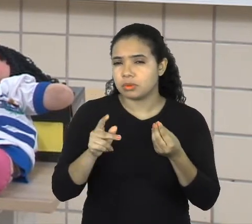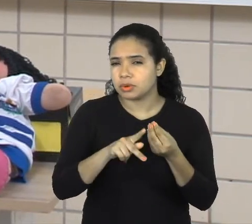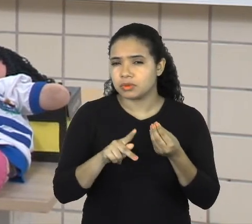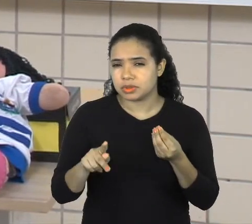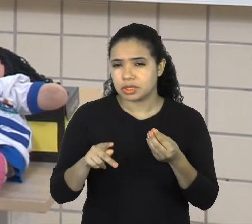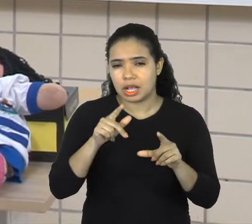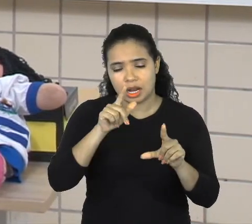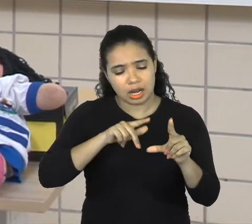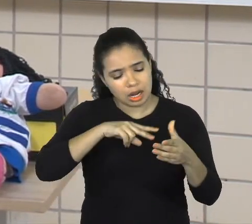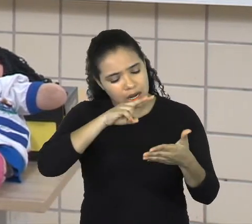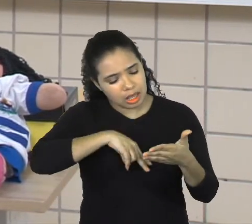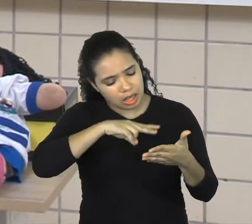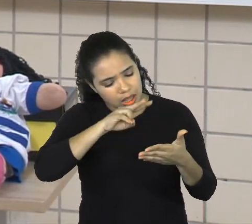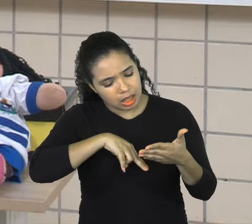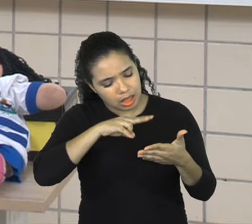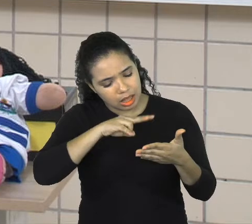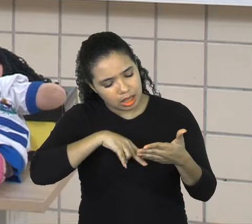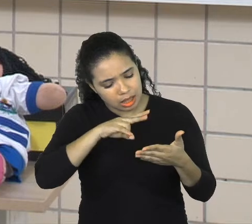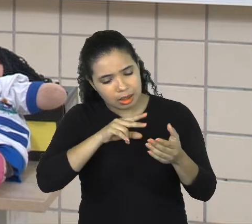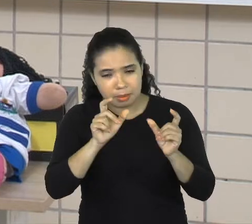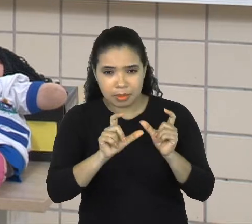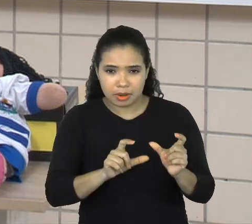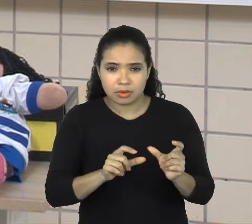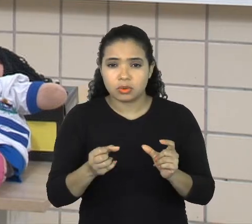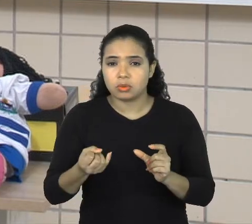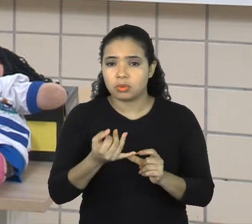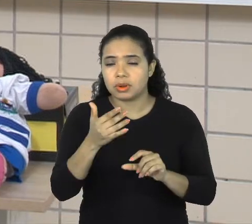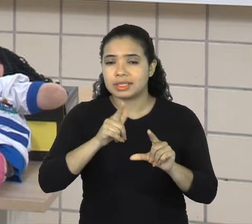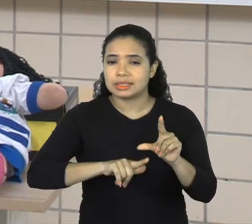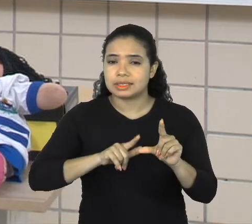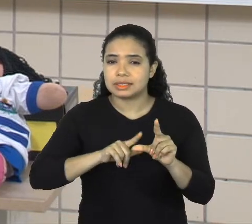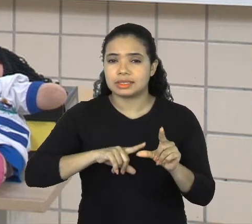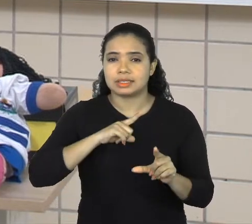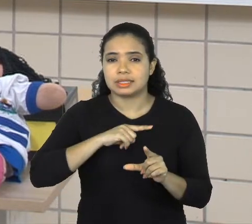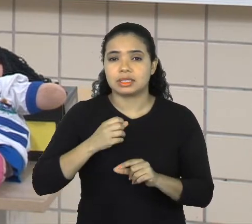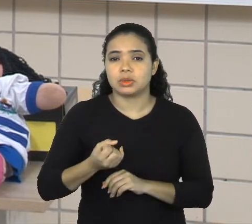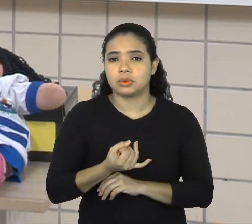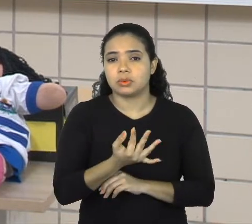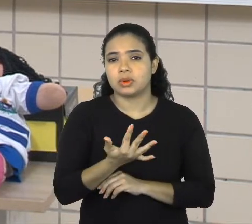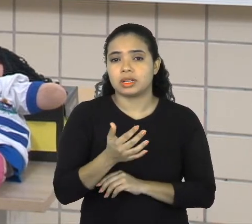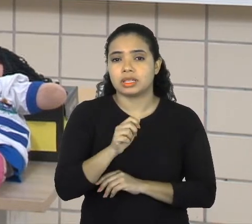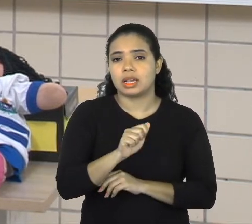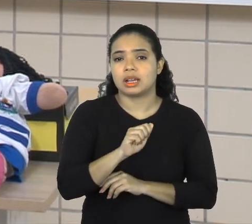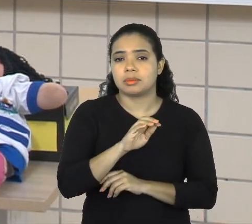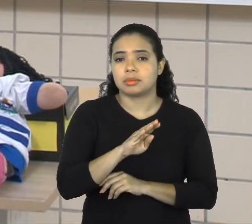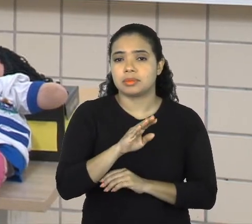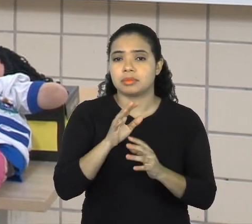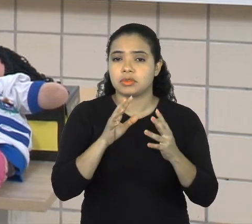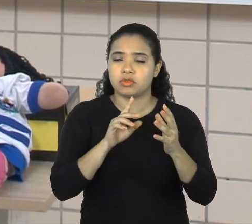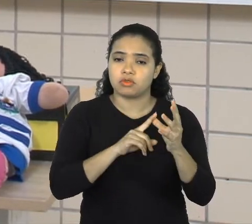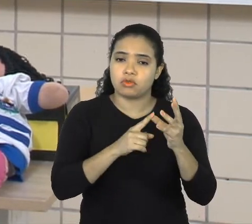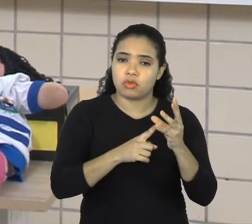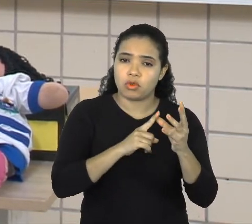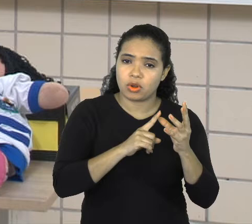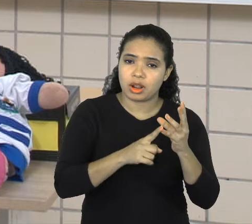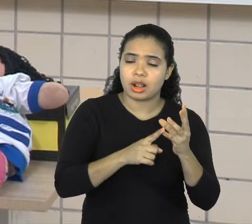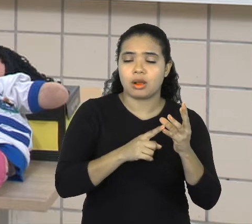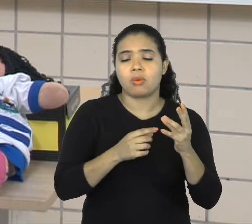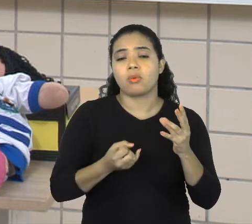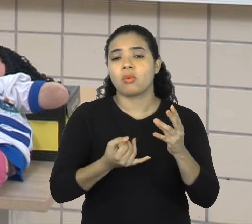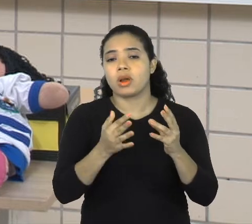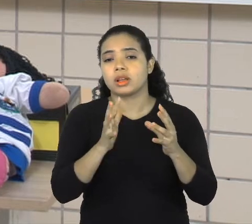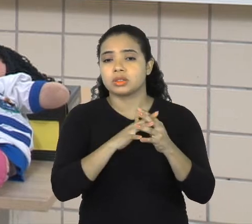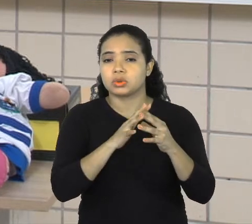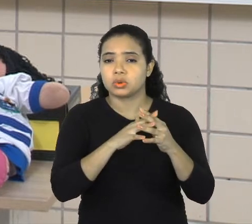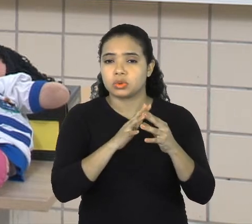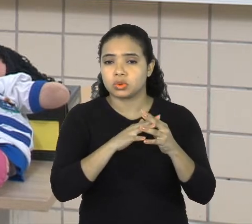Vamos ler a palavra, vamos contar quantas letras tem, vamos ver quantas vogais, quantas consoantes e quantas sílabas tem